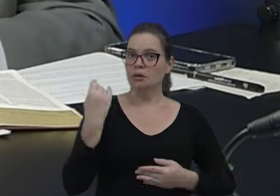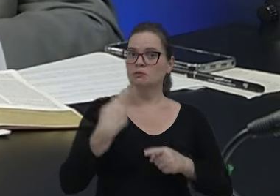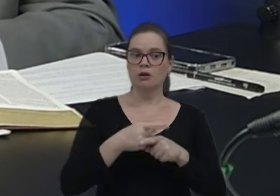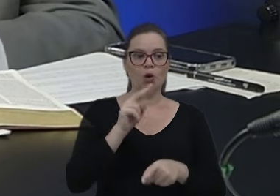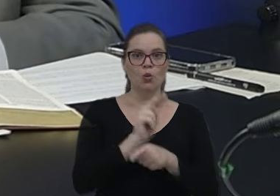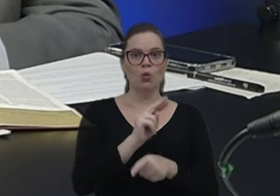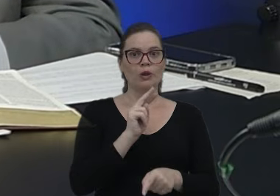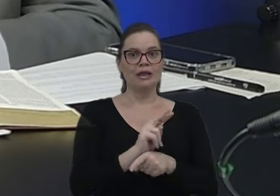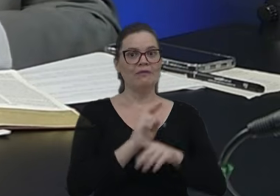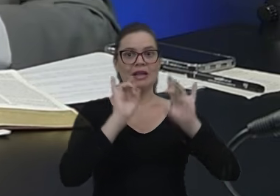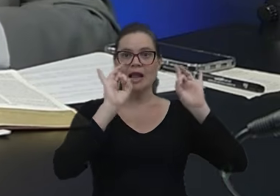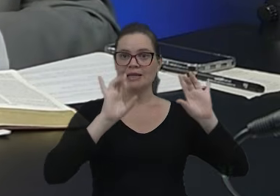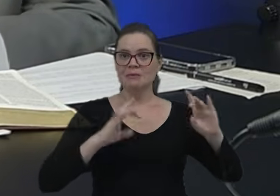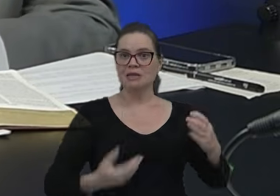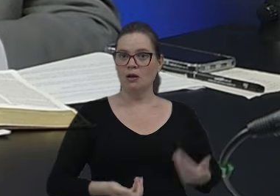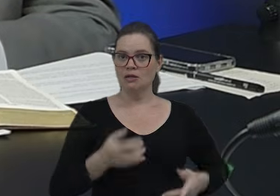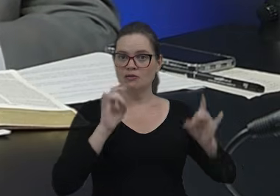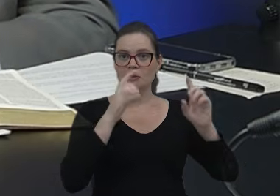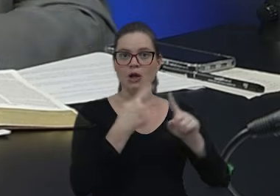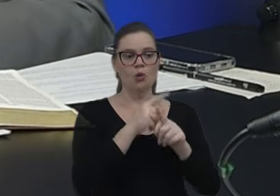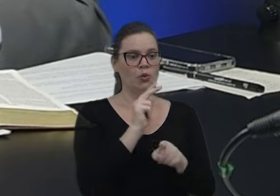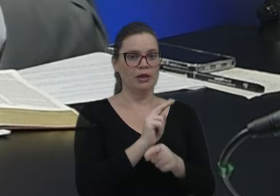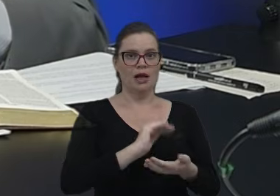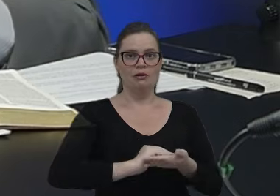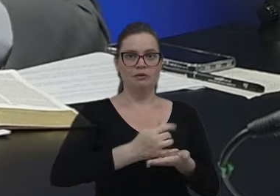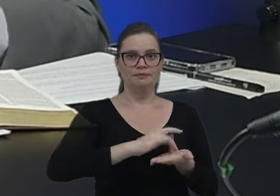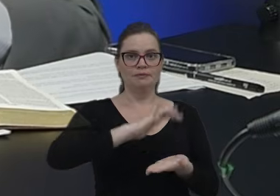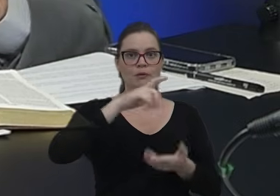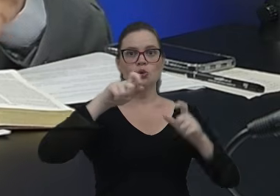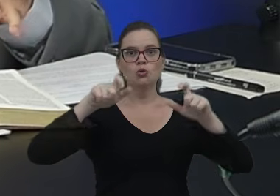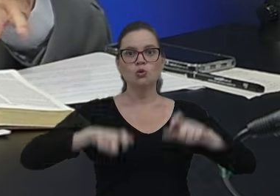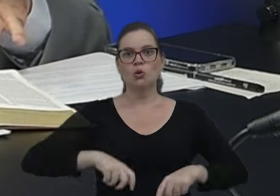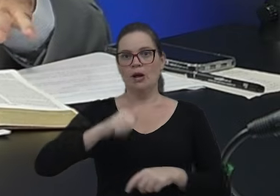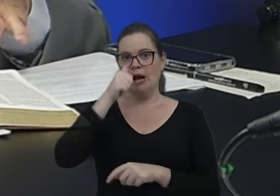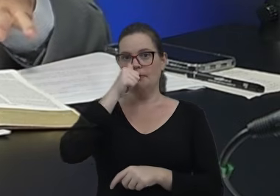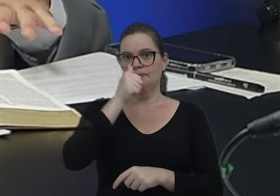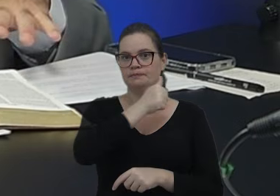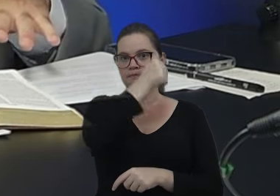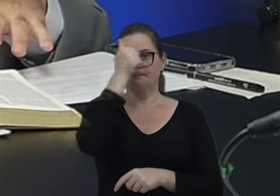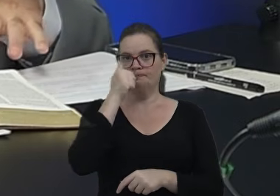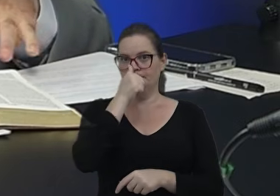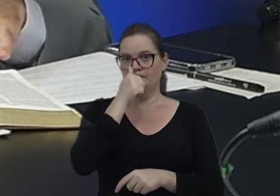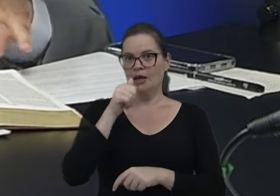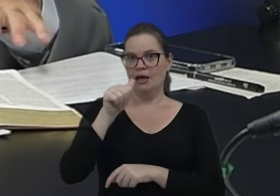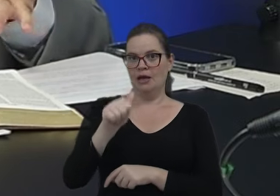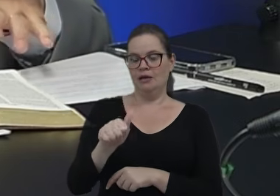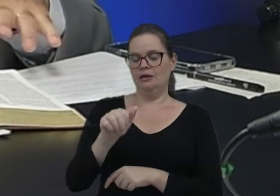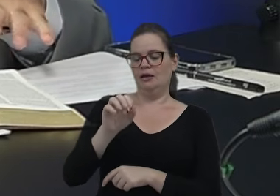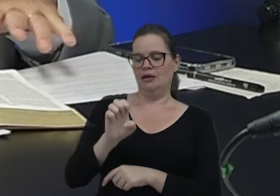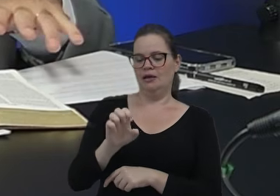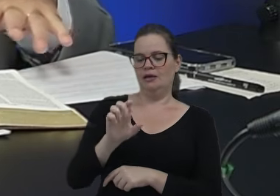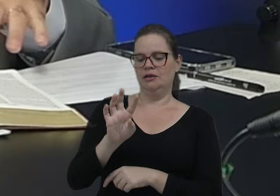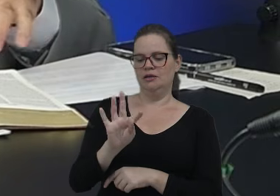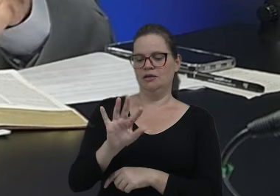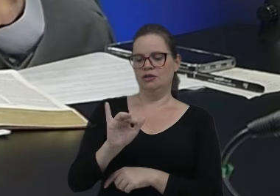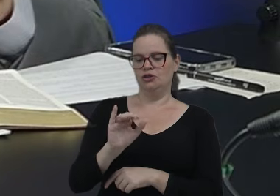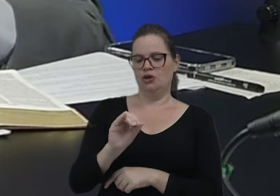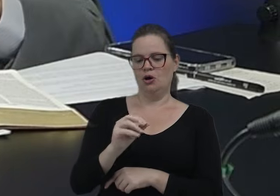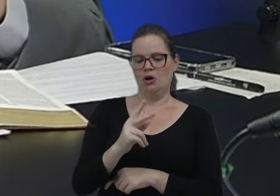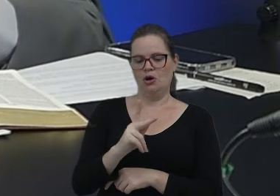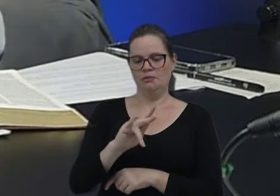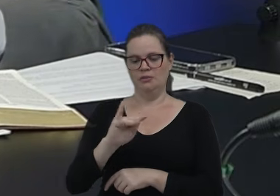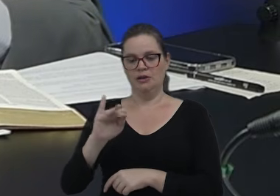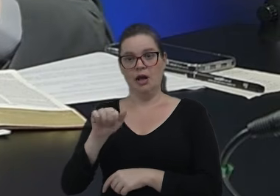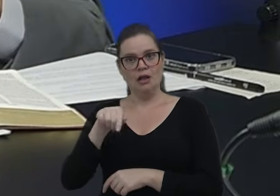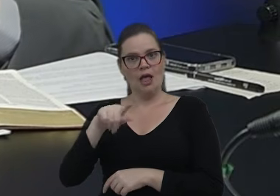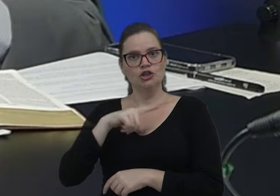uma rainha da Etiópia. Naquela época, a Etiópia era muito conceituada. Havia riquezas.